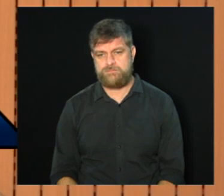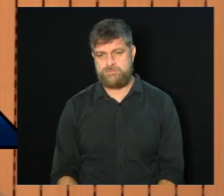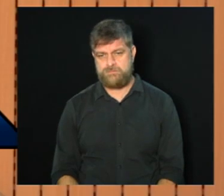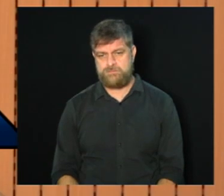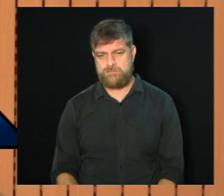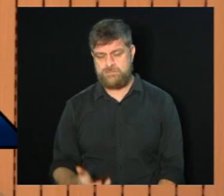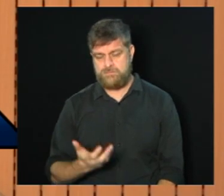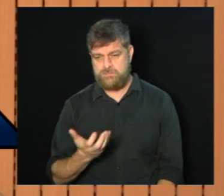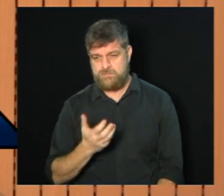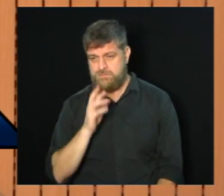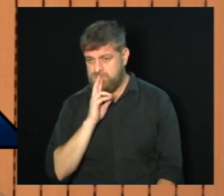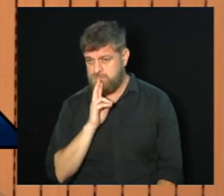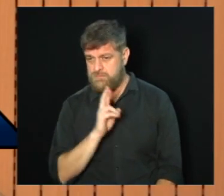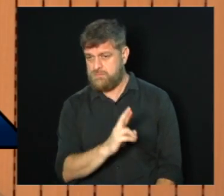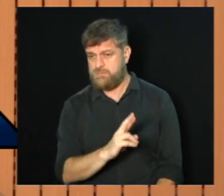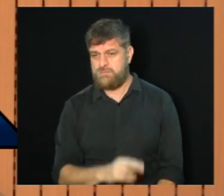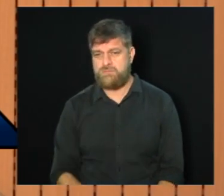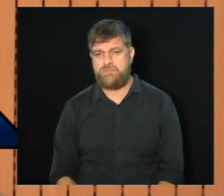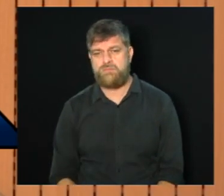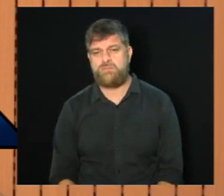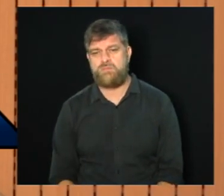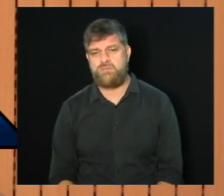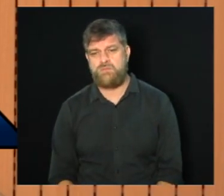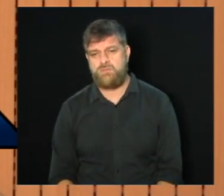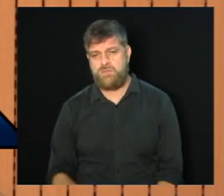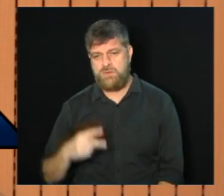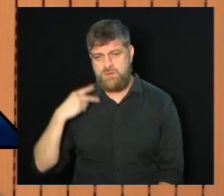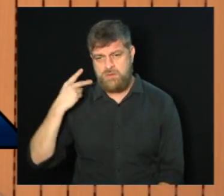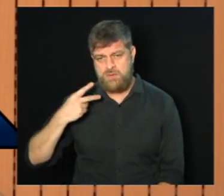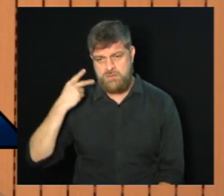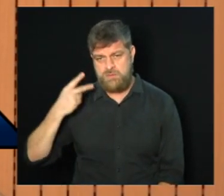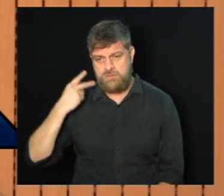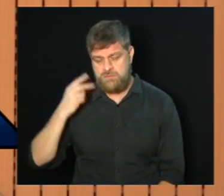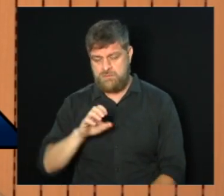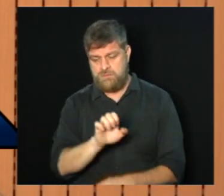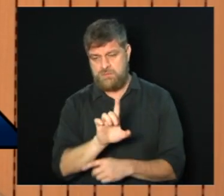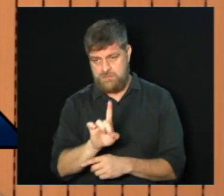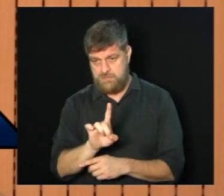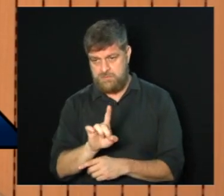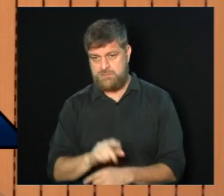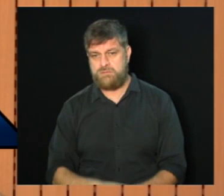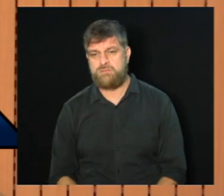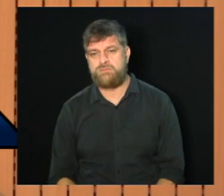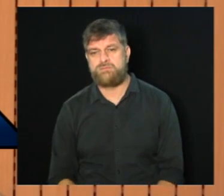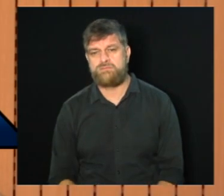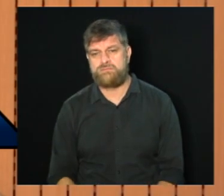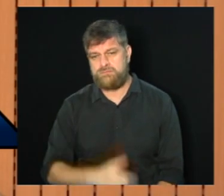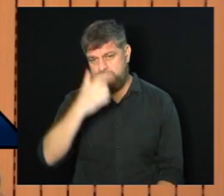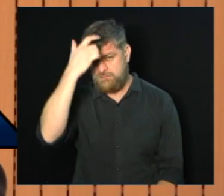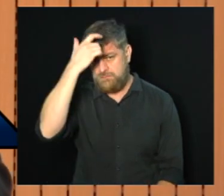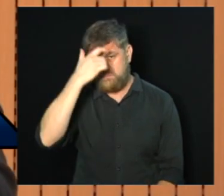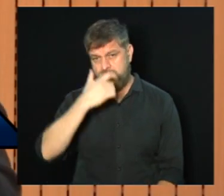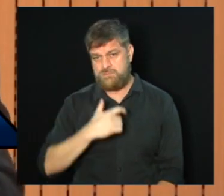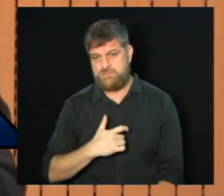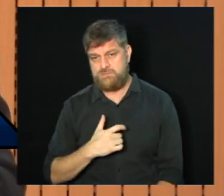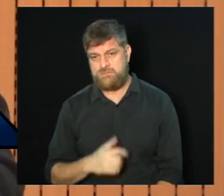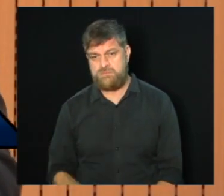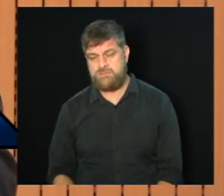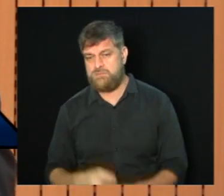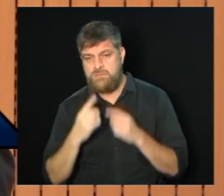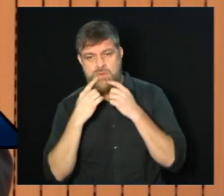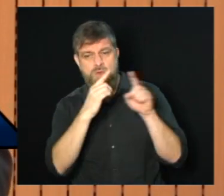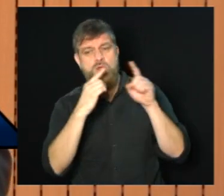respondendo ao questionamento do nobre vereador Edson Ribeiro, eu não faço